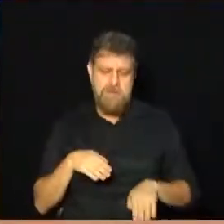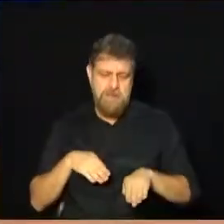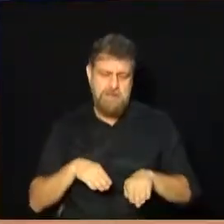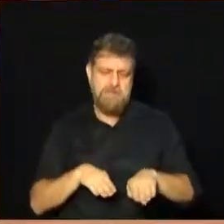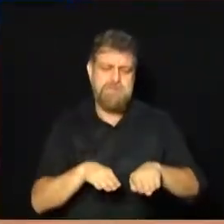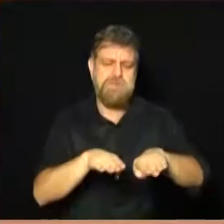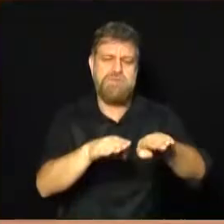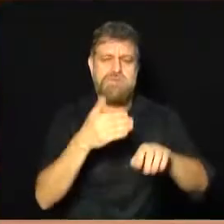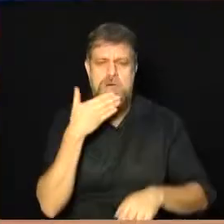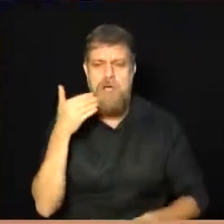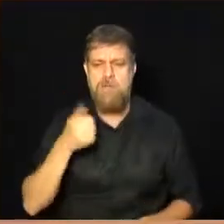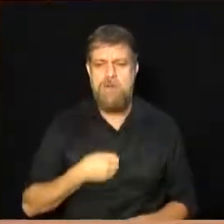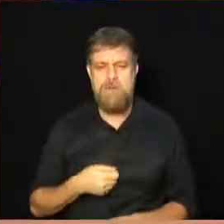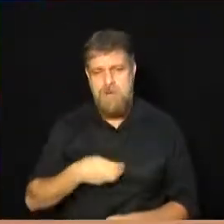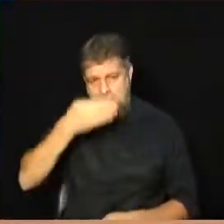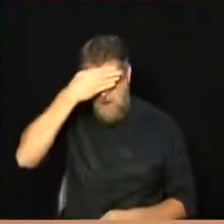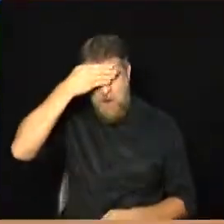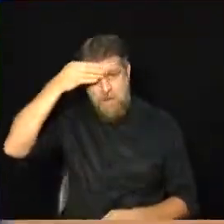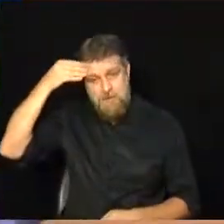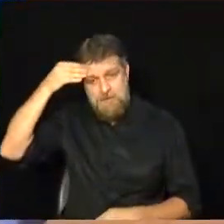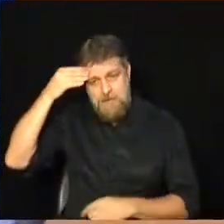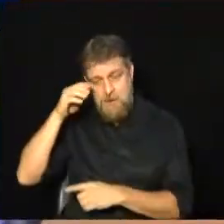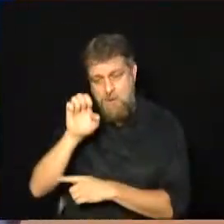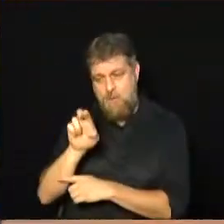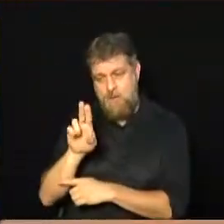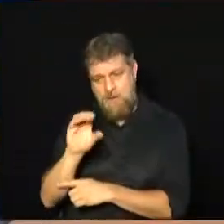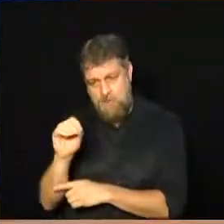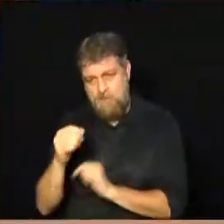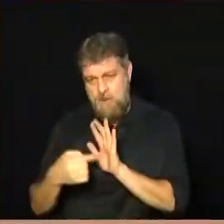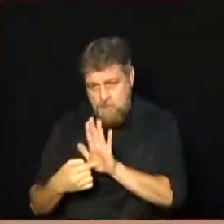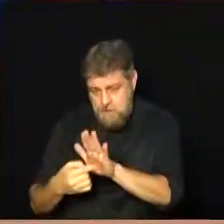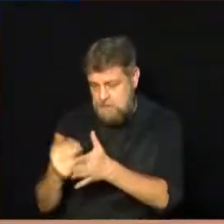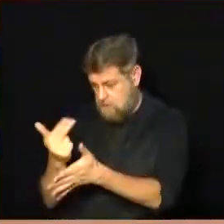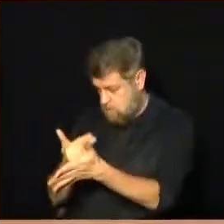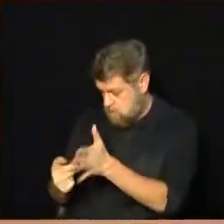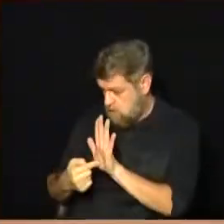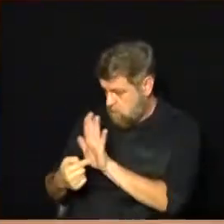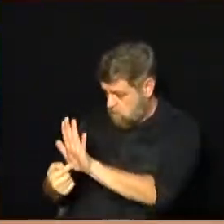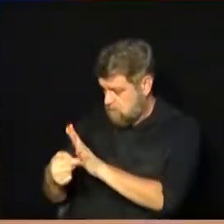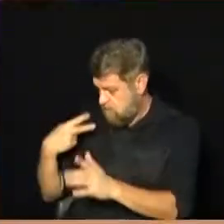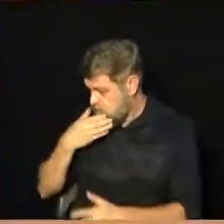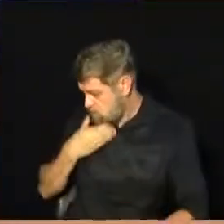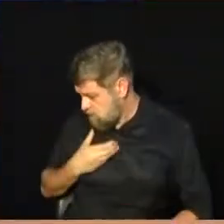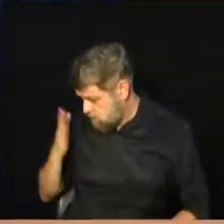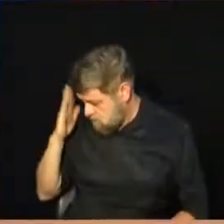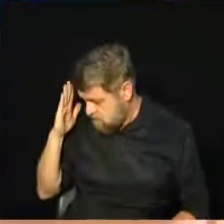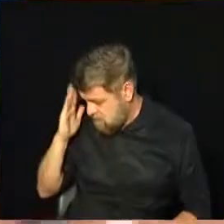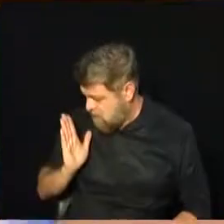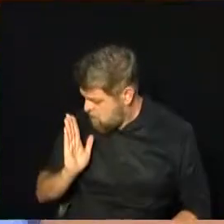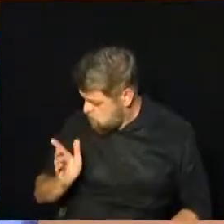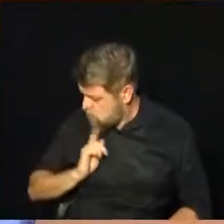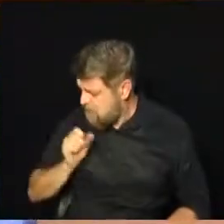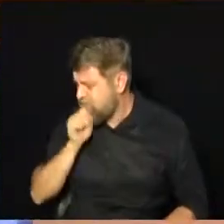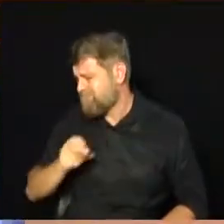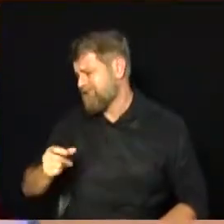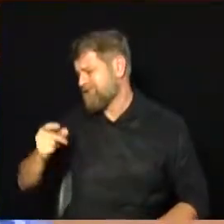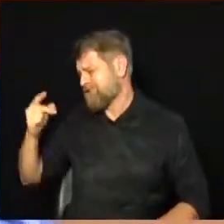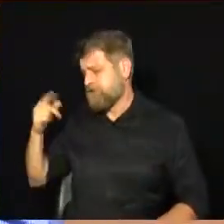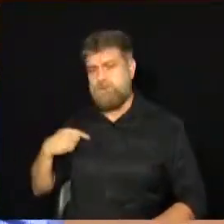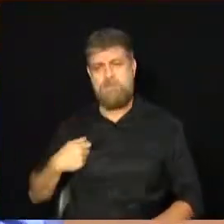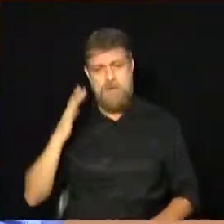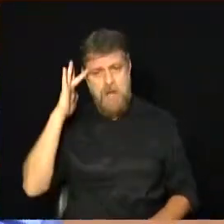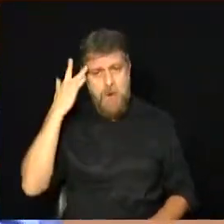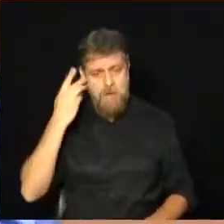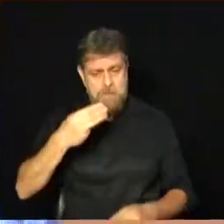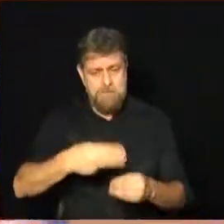cruzamento em frente ao Motel Euro. O Carmo sabe, eu já mostrei o projeto para ele também, já é um projeto também antigo, mas eu acho que o